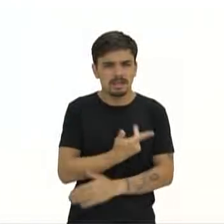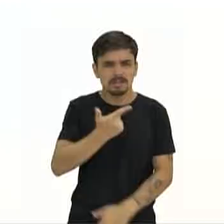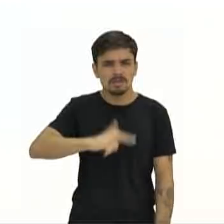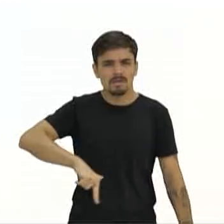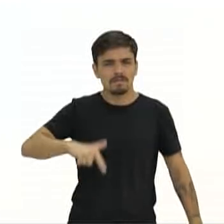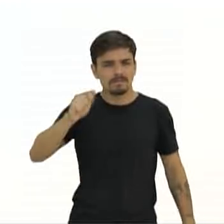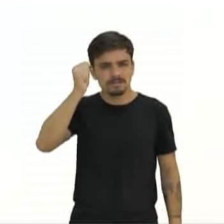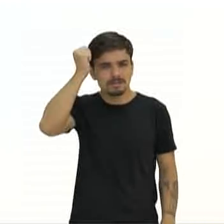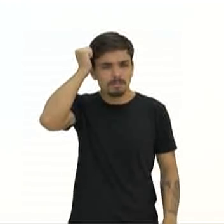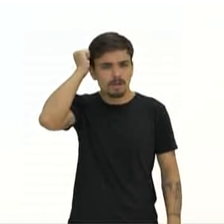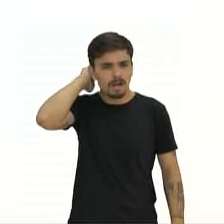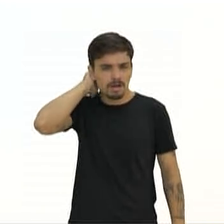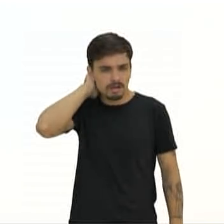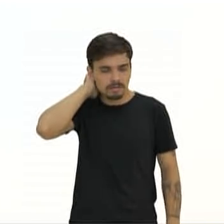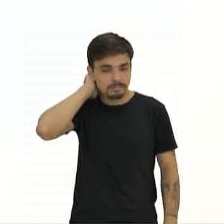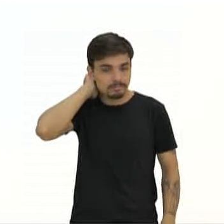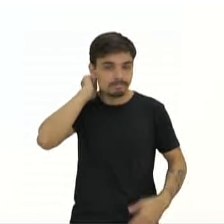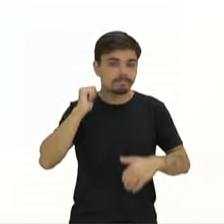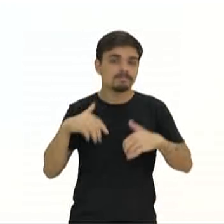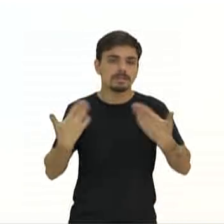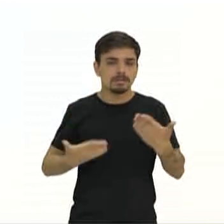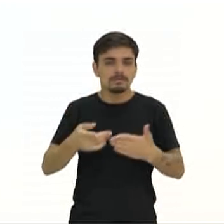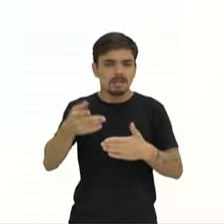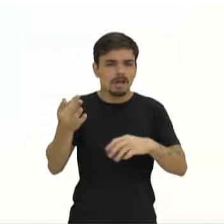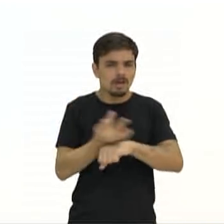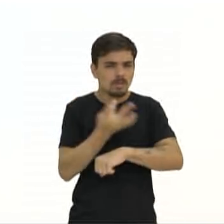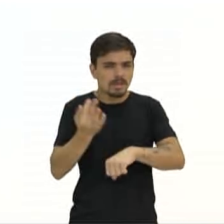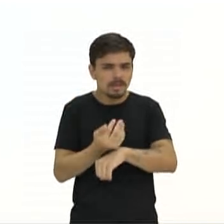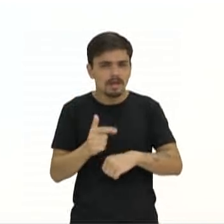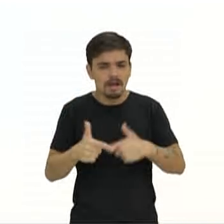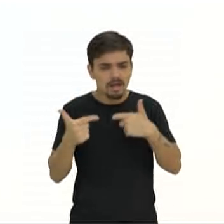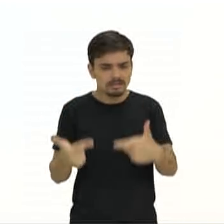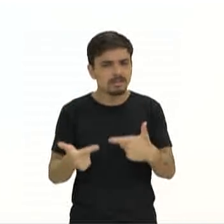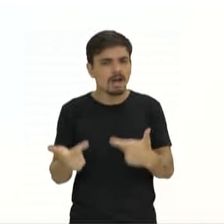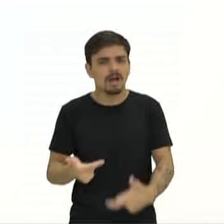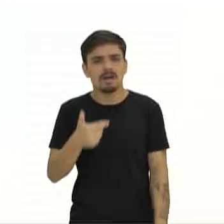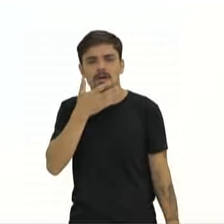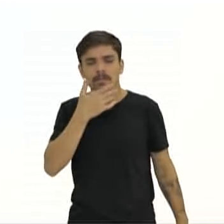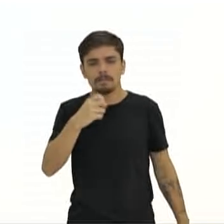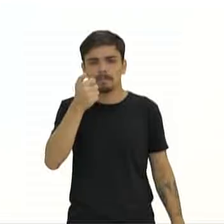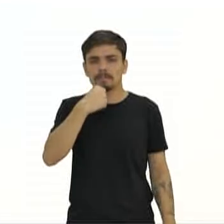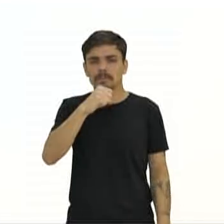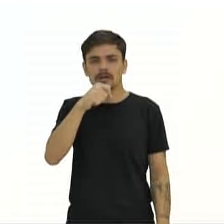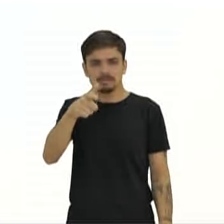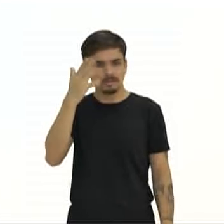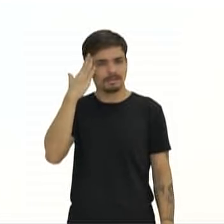um vestibular? Ainda aguenta os chatos dos pais? Saiba que eles o